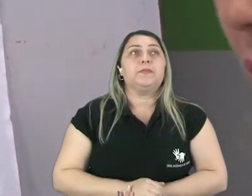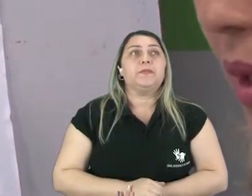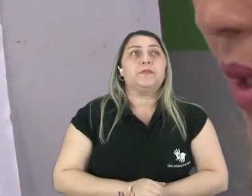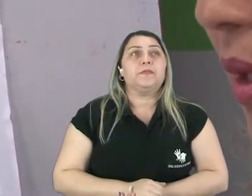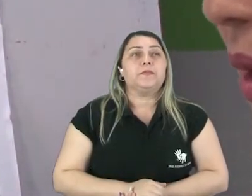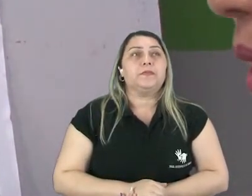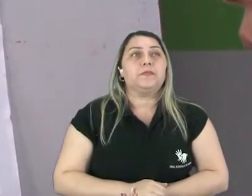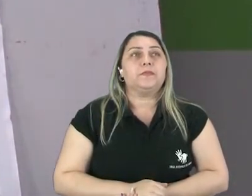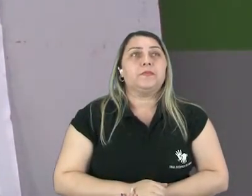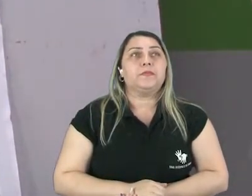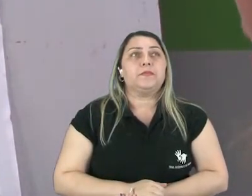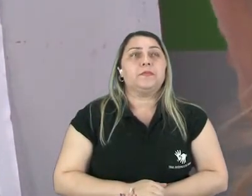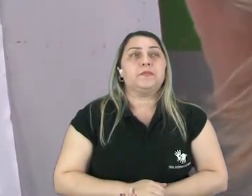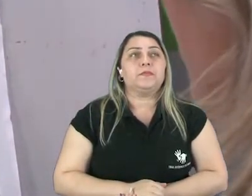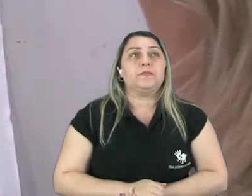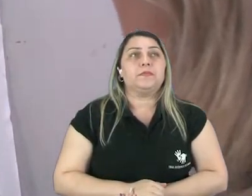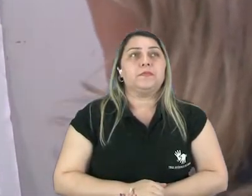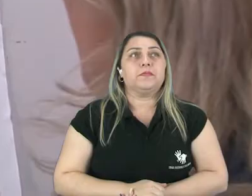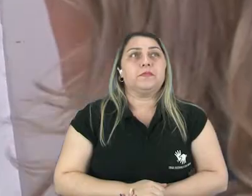bem.